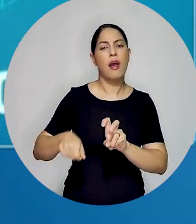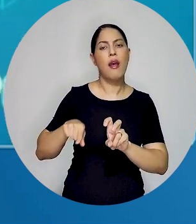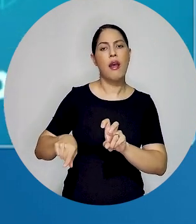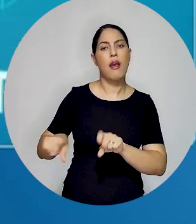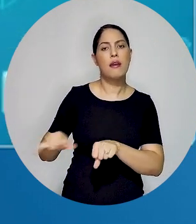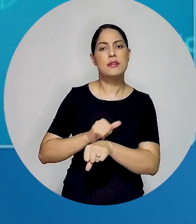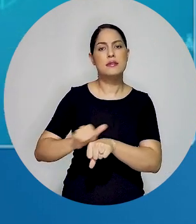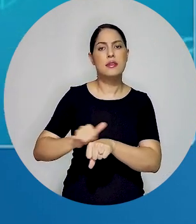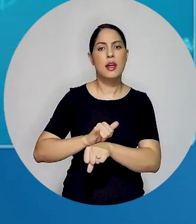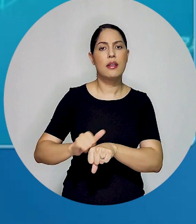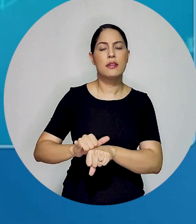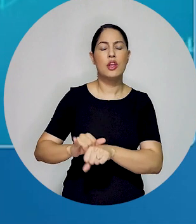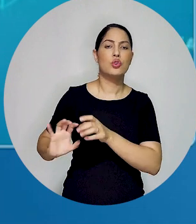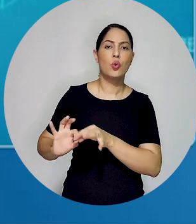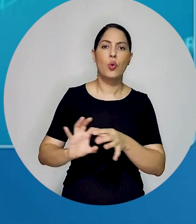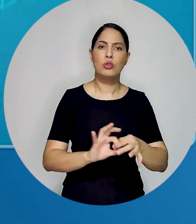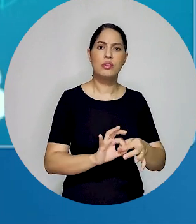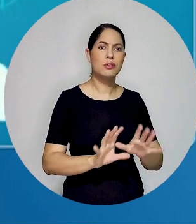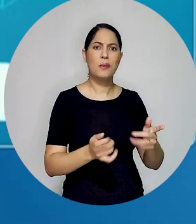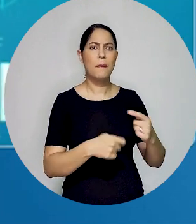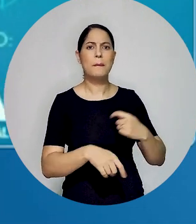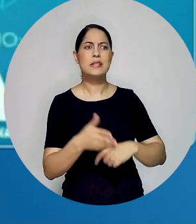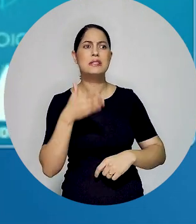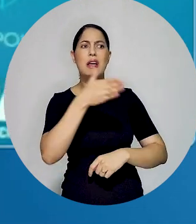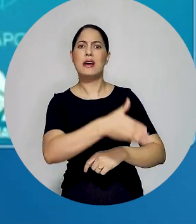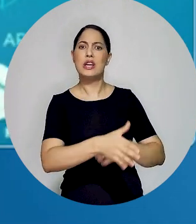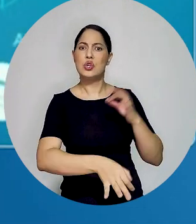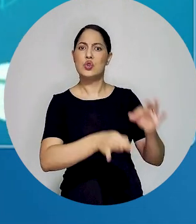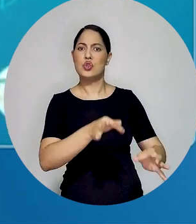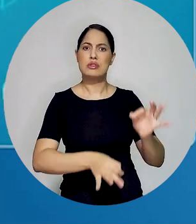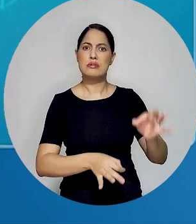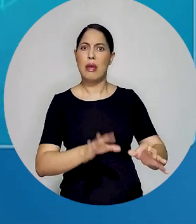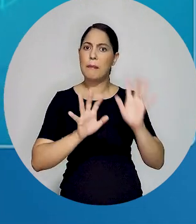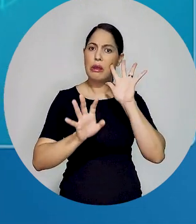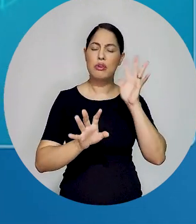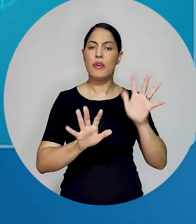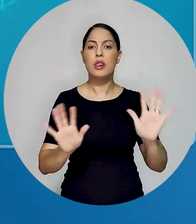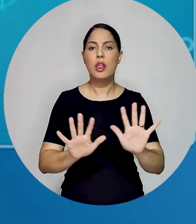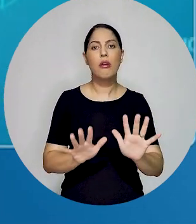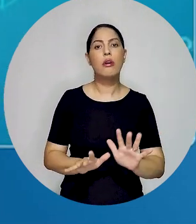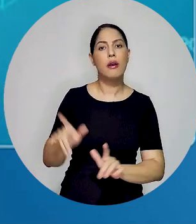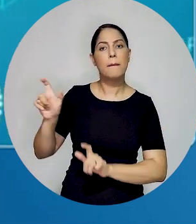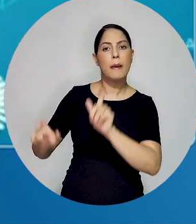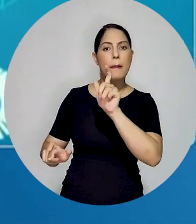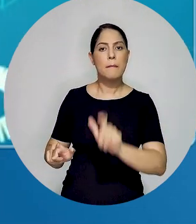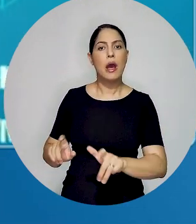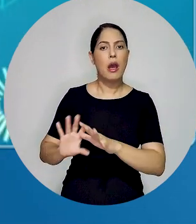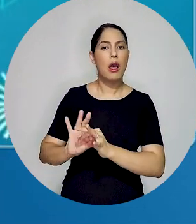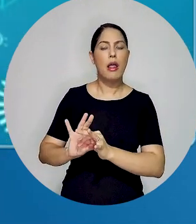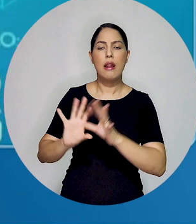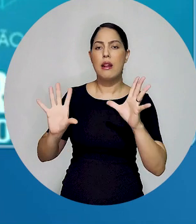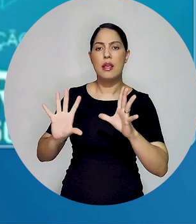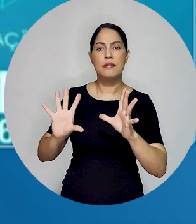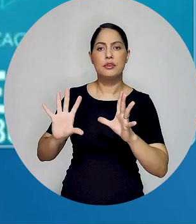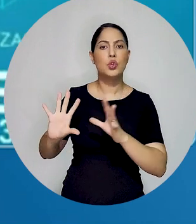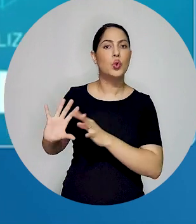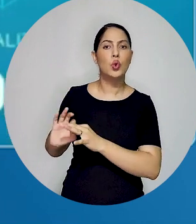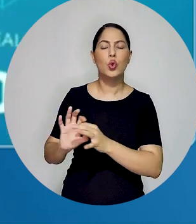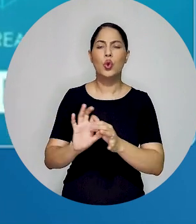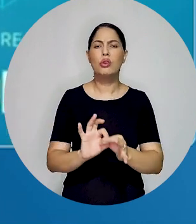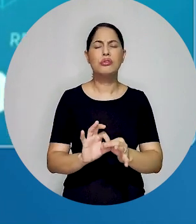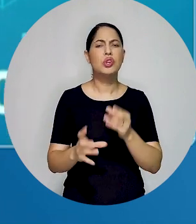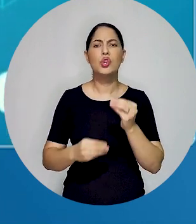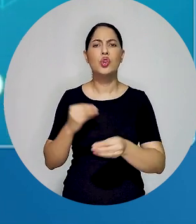solução de conflitos da modalidade extrajudicial. E seu caráter privado eleva a importância da autonomia das